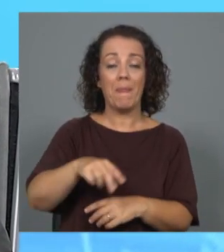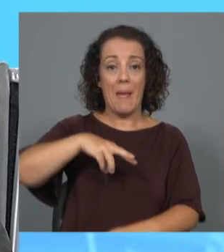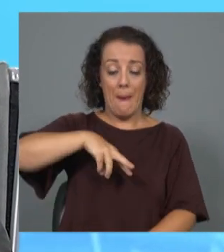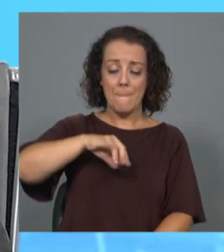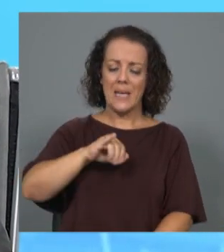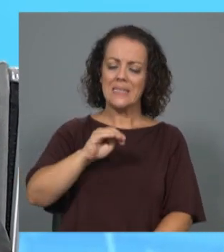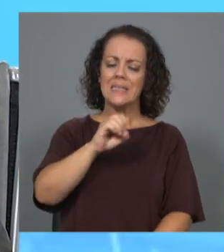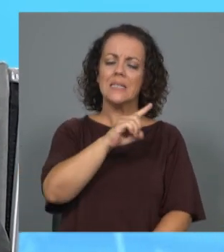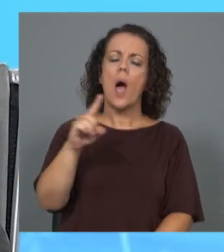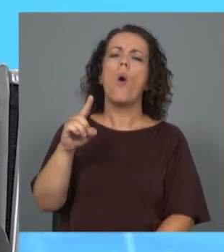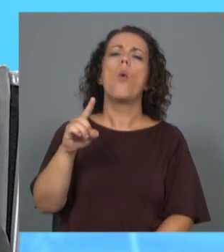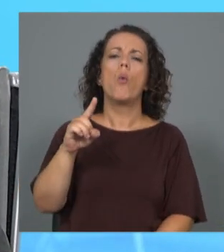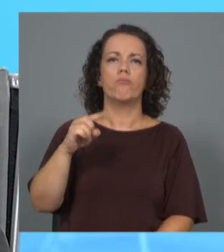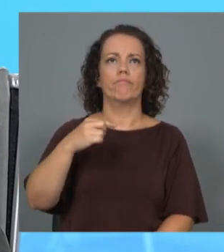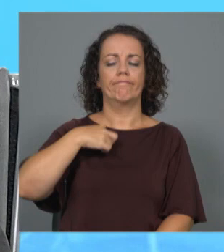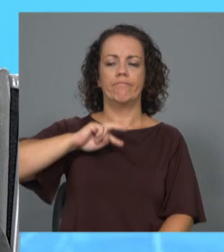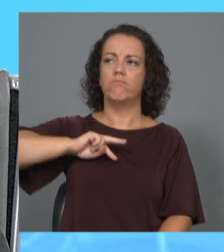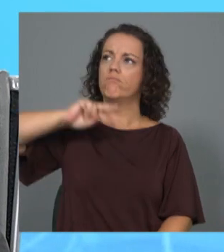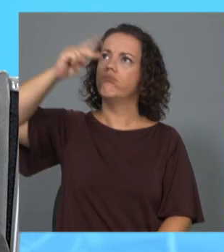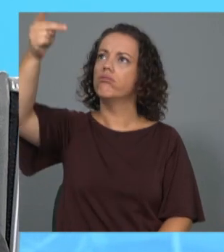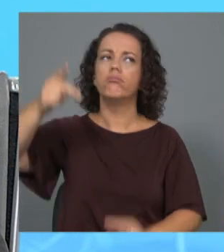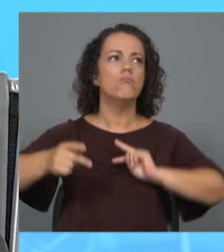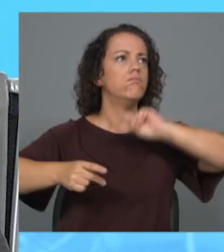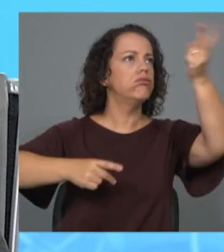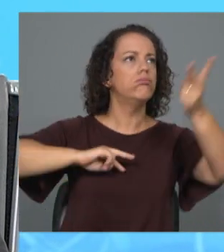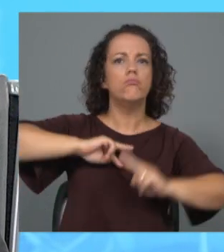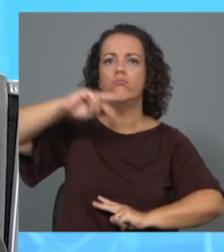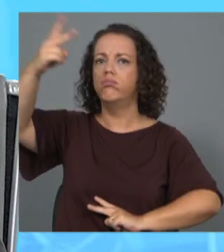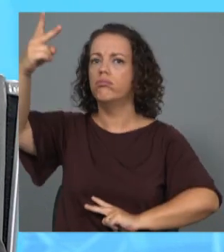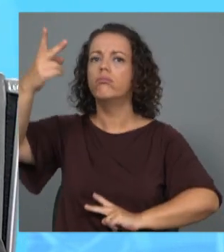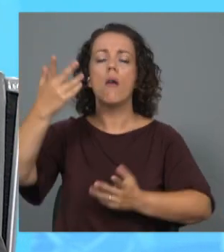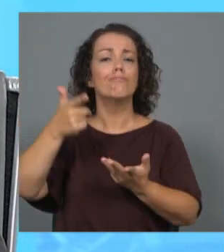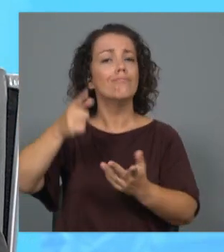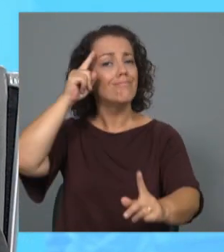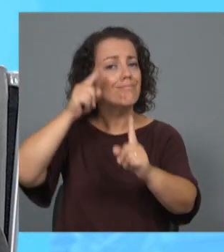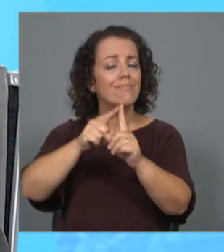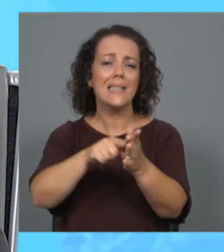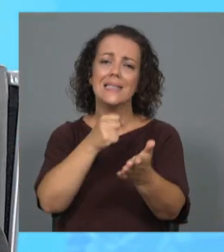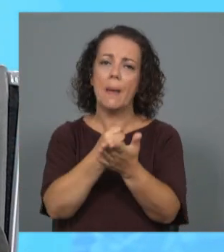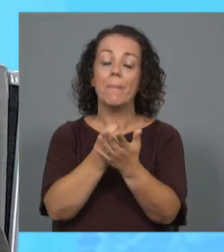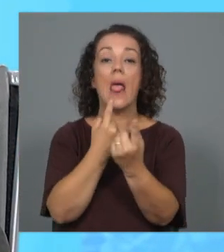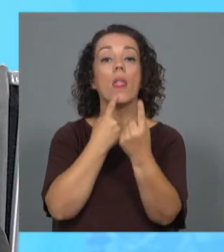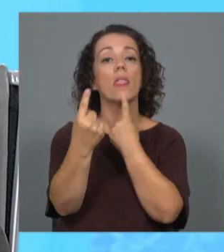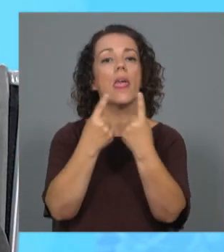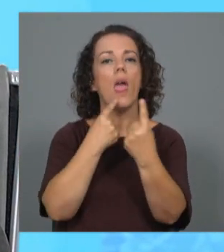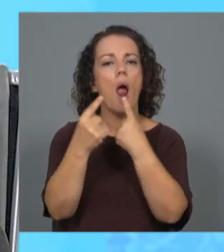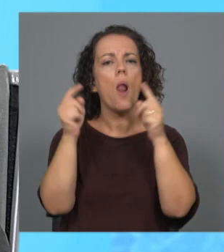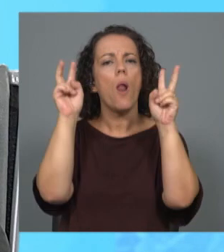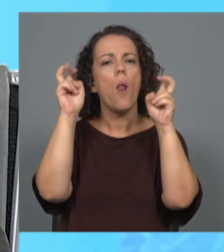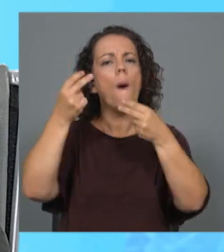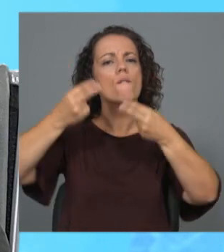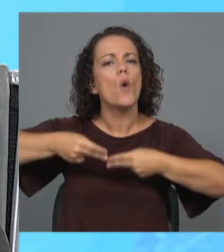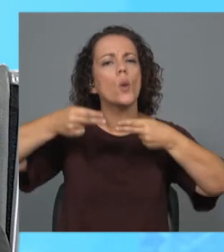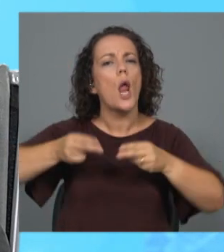aí. Pelo diálogo sem fronteiras. Quando eu digo diálogo sem fronteiras, eu imagino